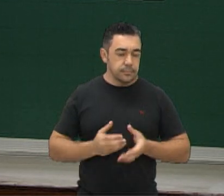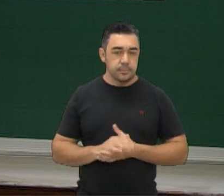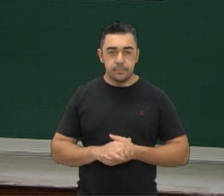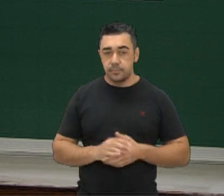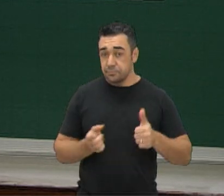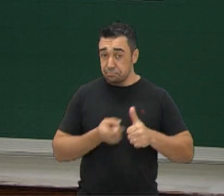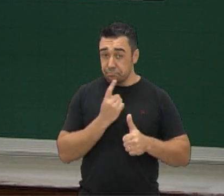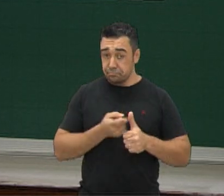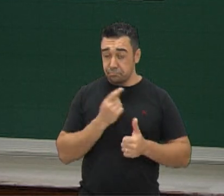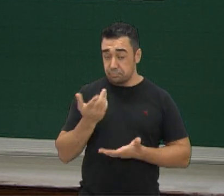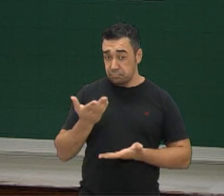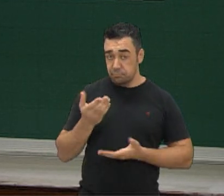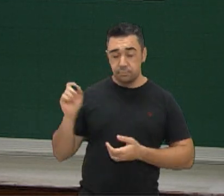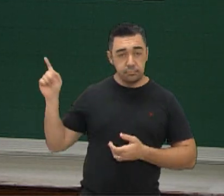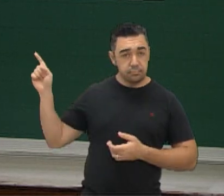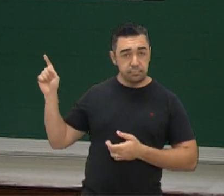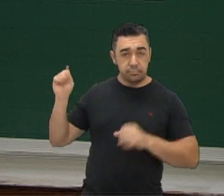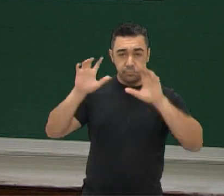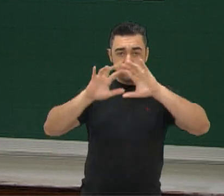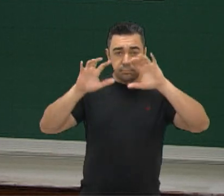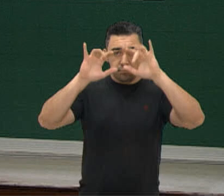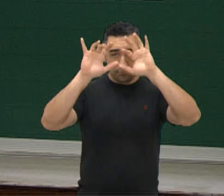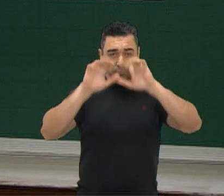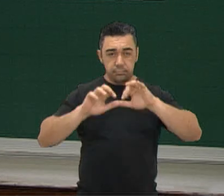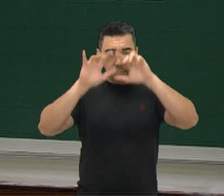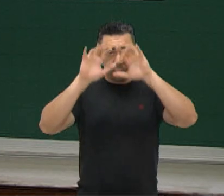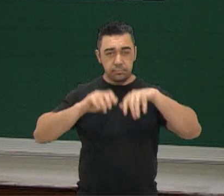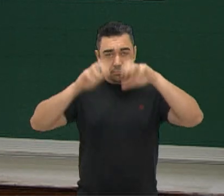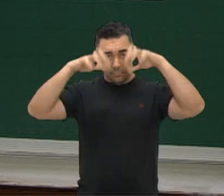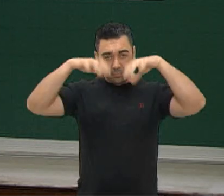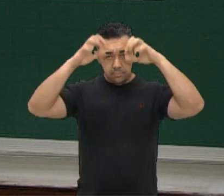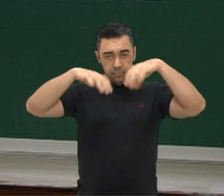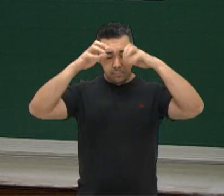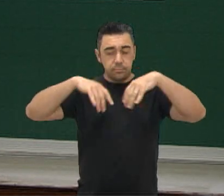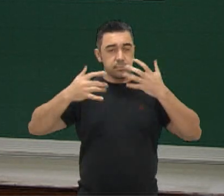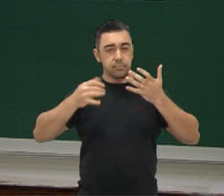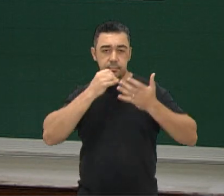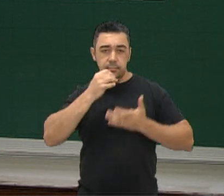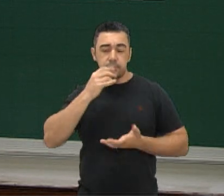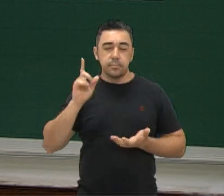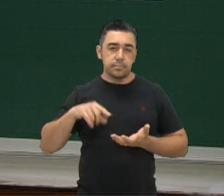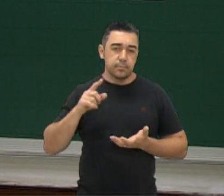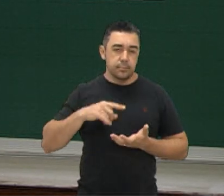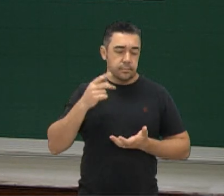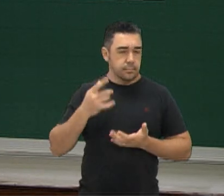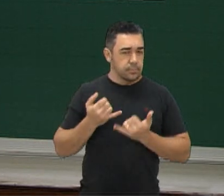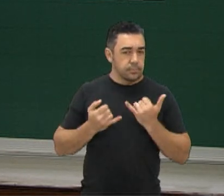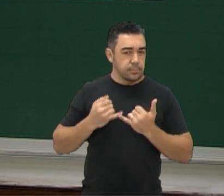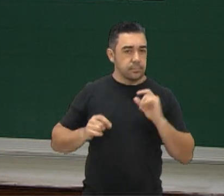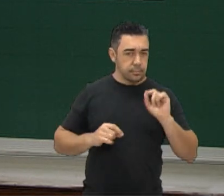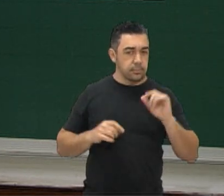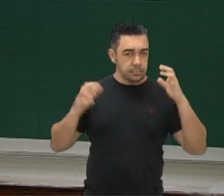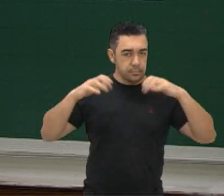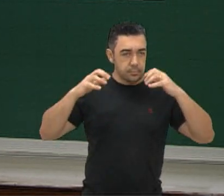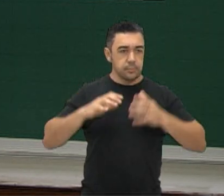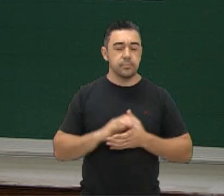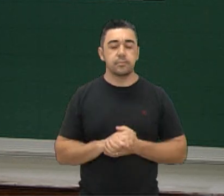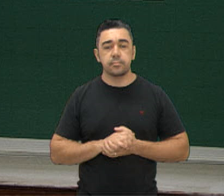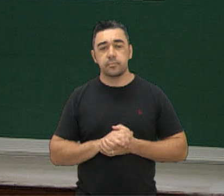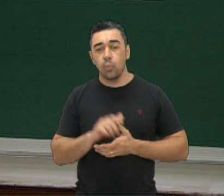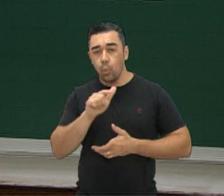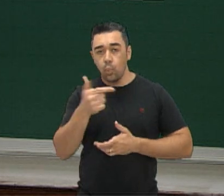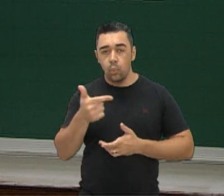a primeira imagem, uma nuvenzinha azul, parece que tem umas gotinhas saindo dela, então, por exemplo, aparentemente está chovendo,